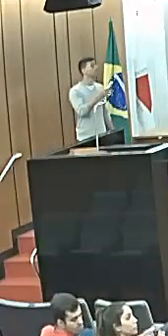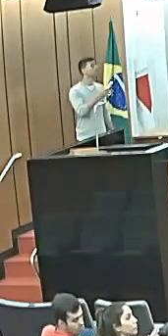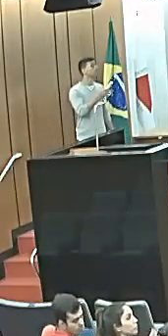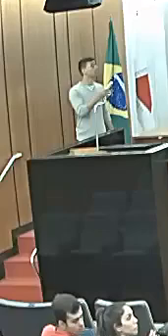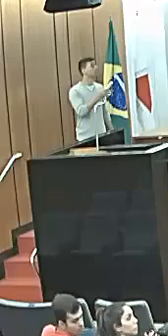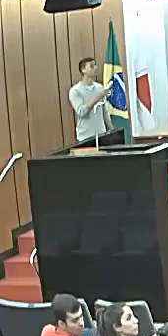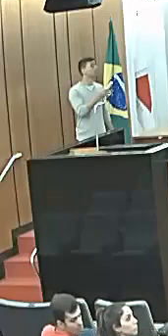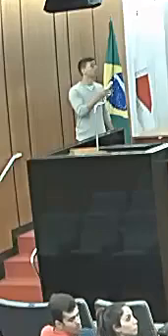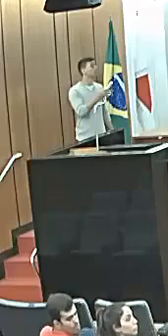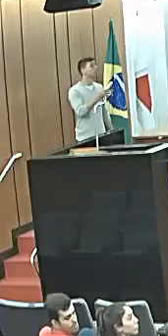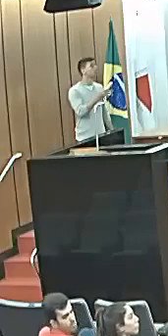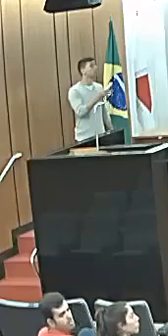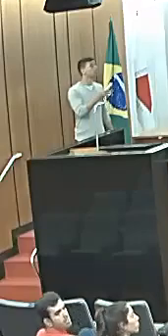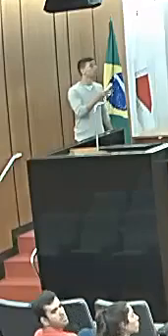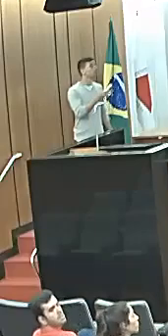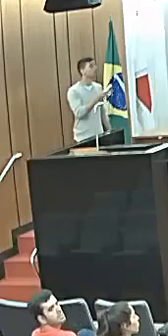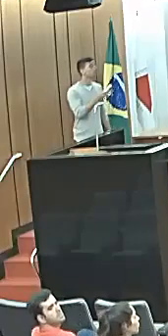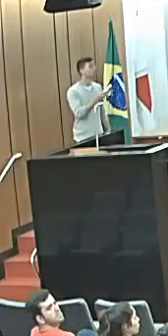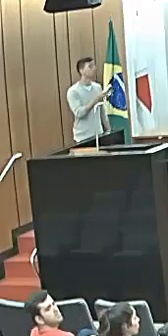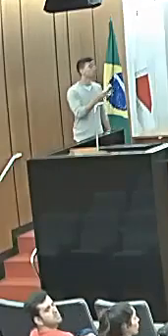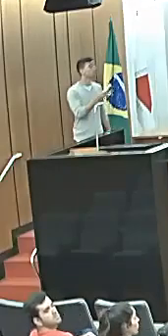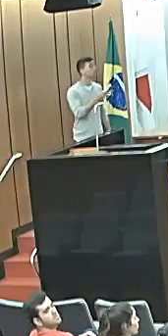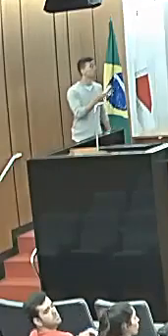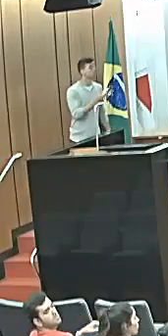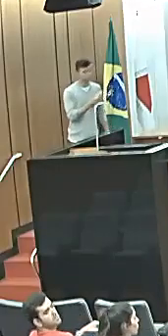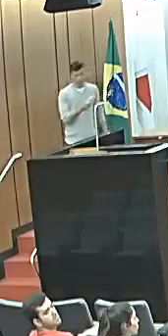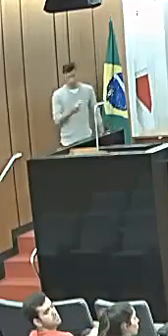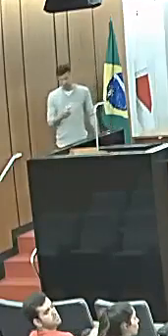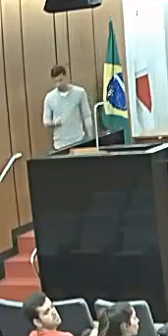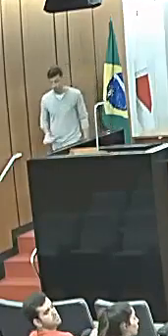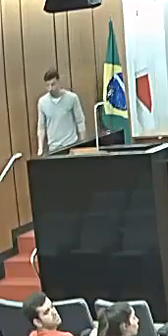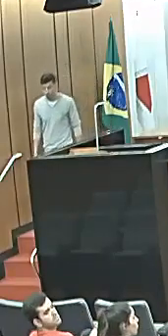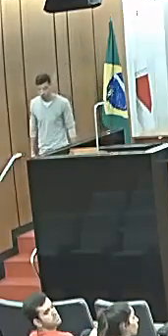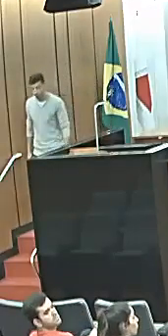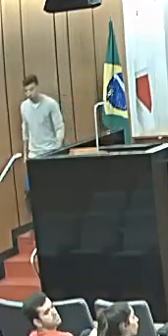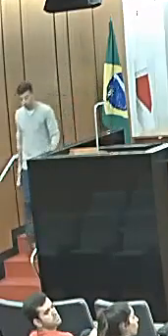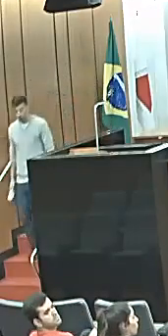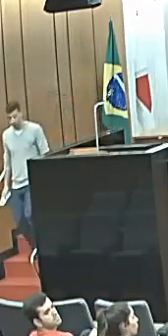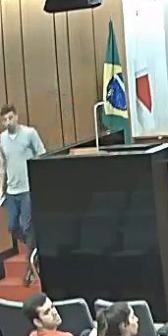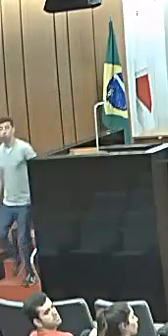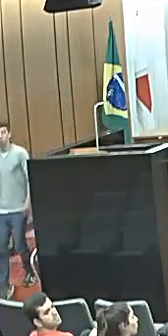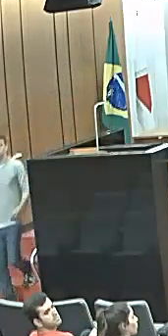presidência convida tomará mesas e à mesa dos trabalhos